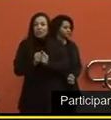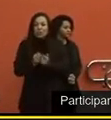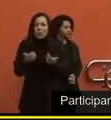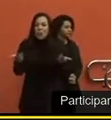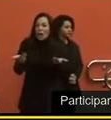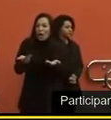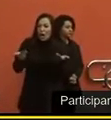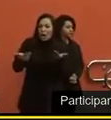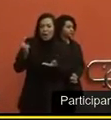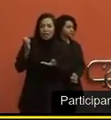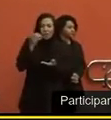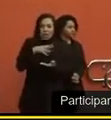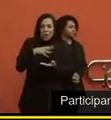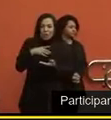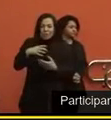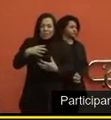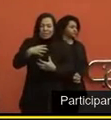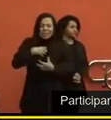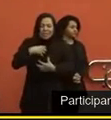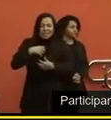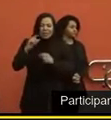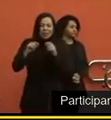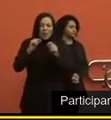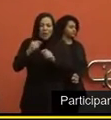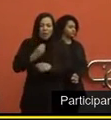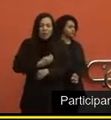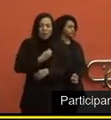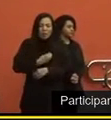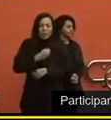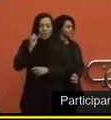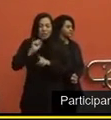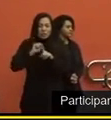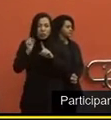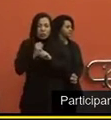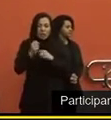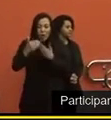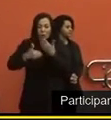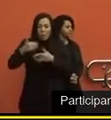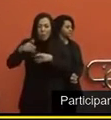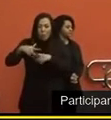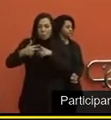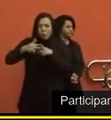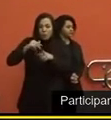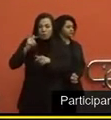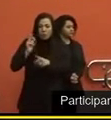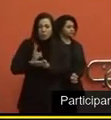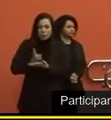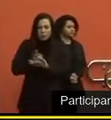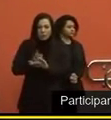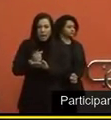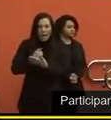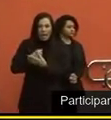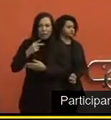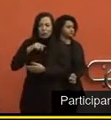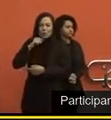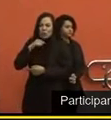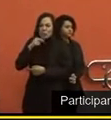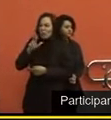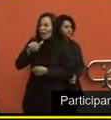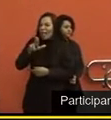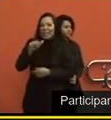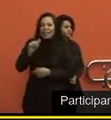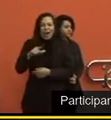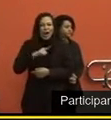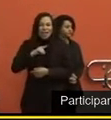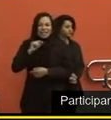contemporâneo, sempre sensível a uma realidade social em constante mutação. Não tenho a menor dúvida do sentimento que